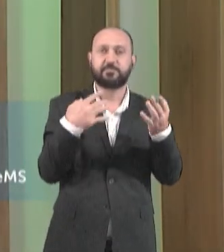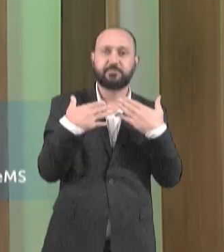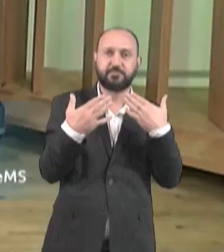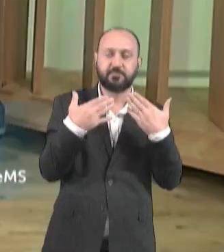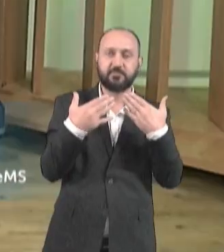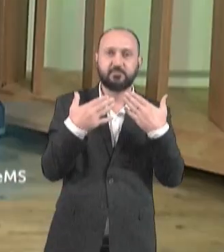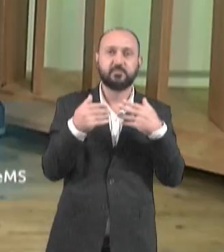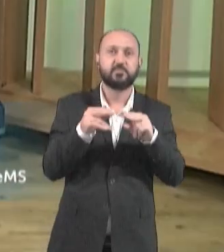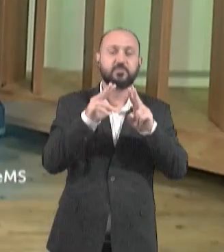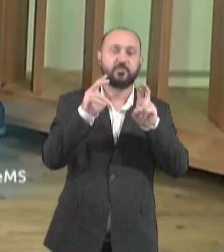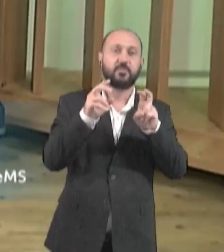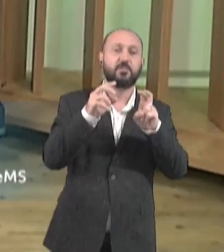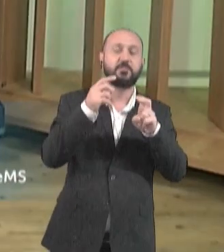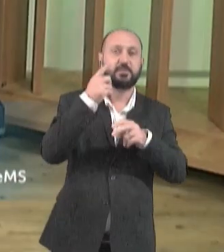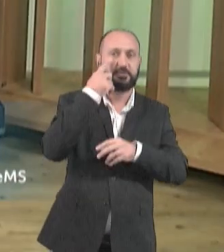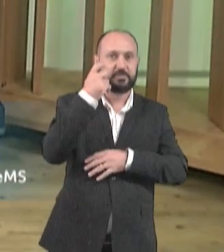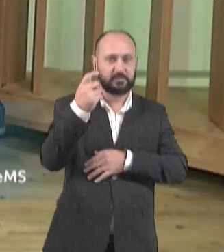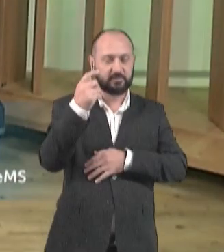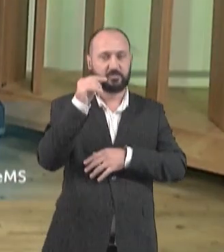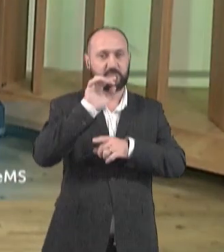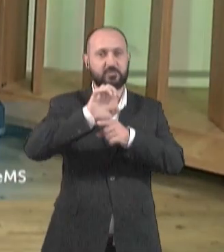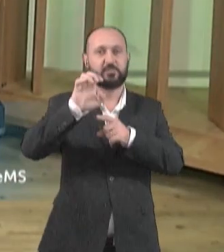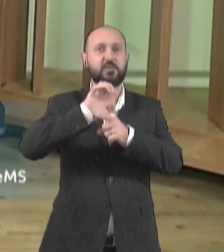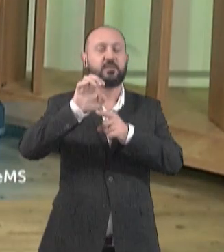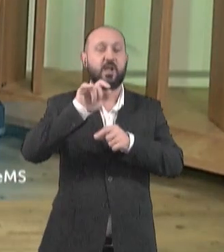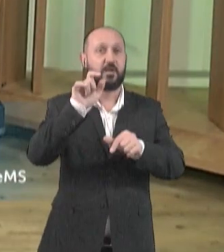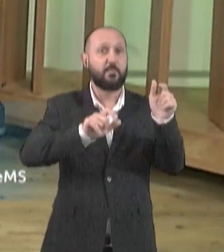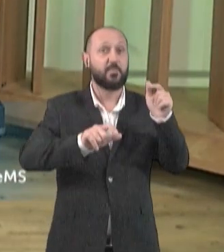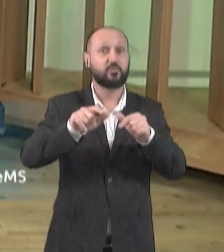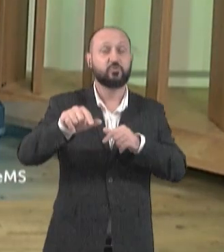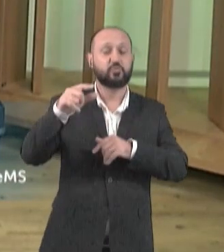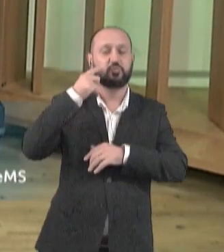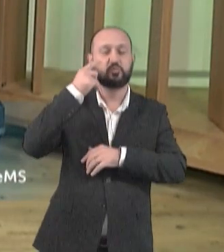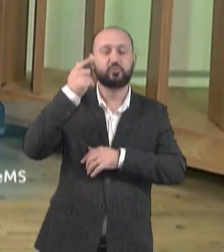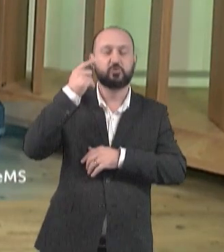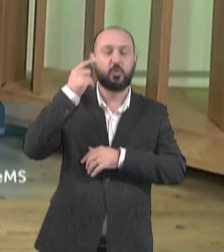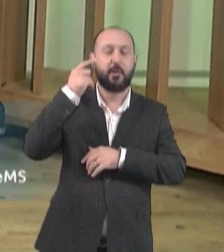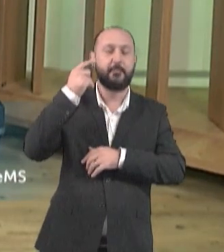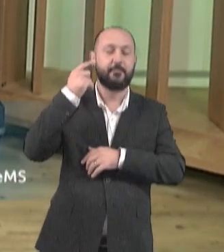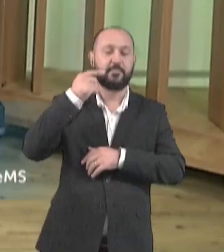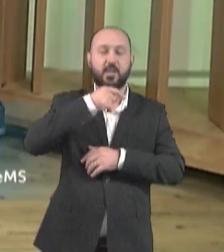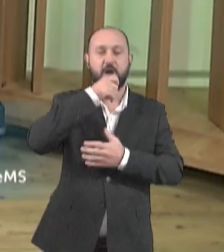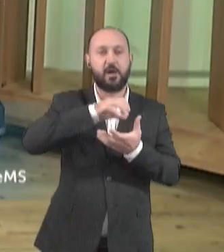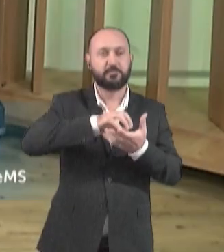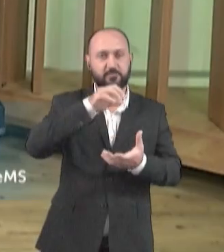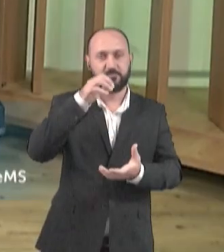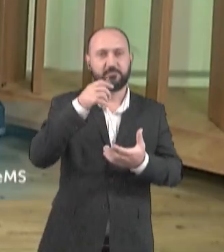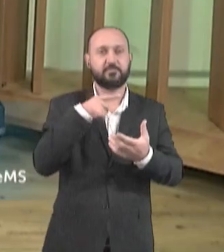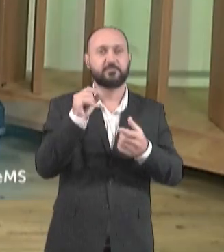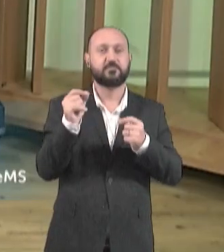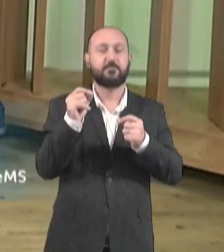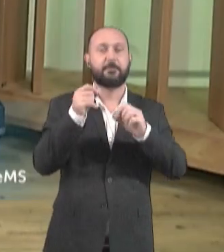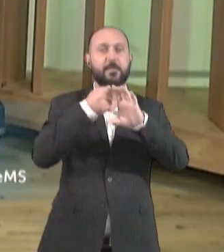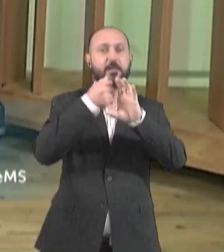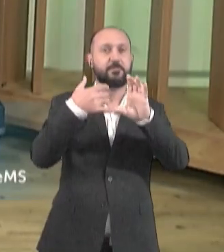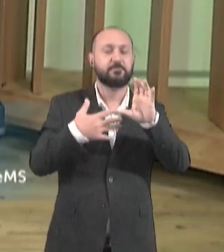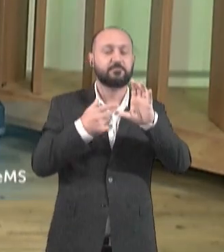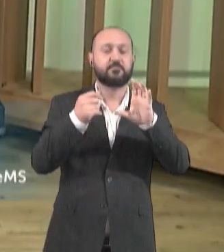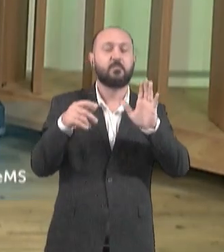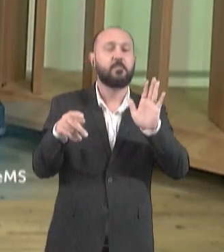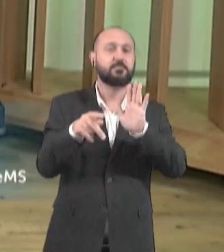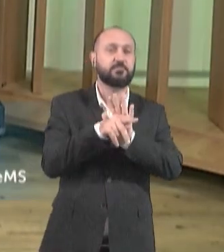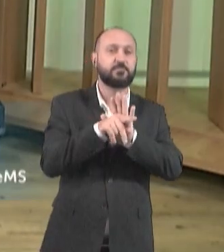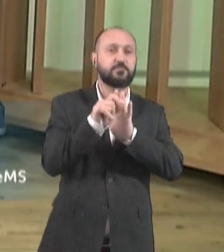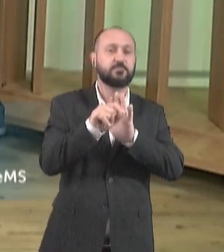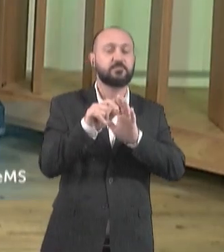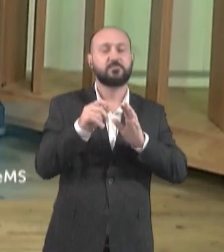debater as questões de interesse estadual da pessoa idosa, porque cada estado tem ali, né, a sua característica